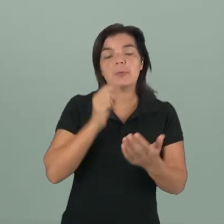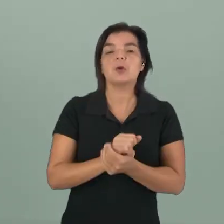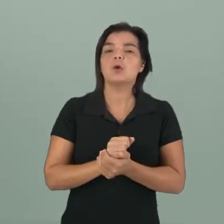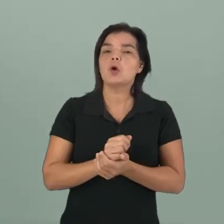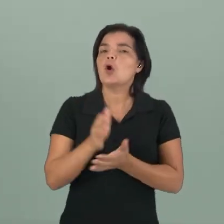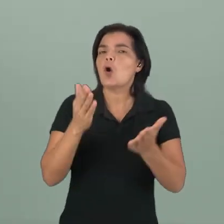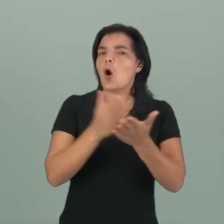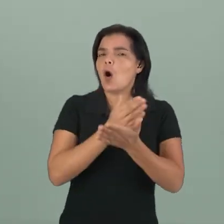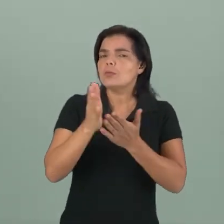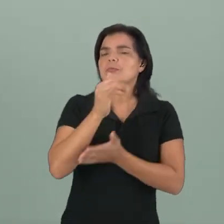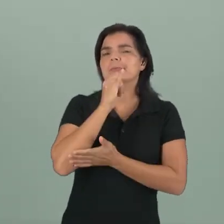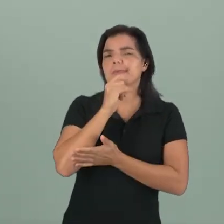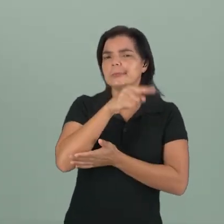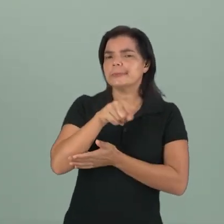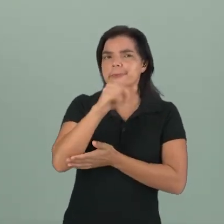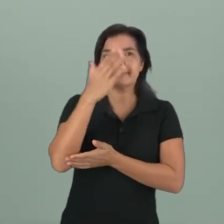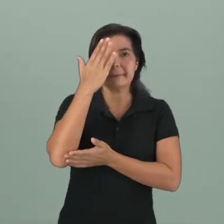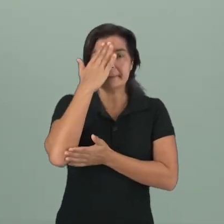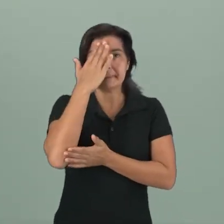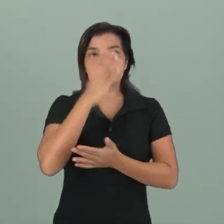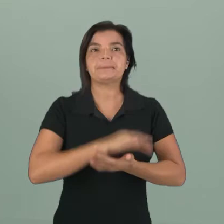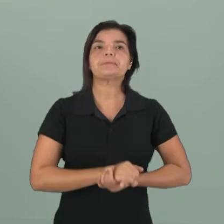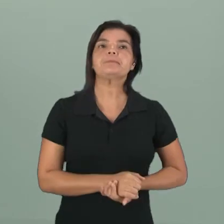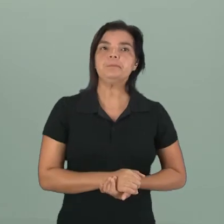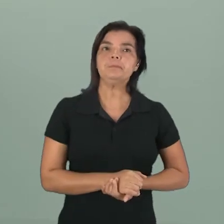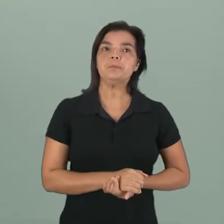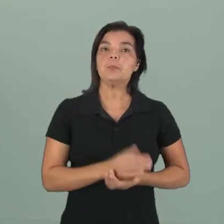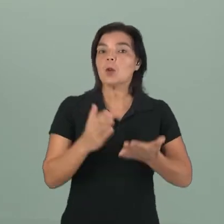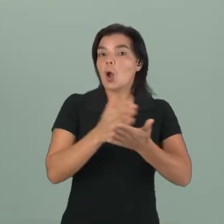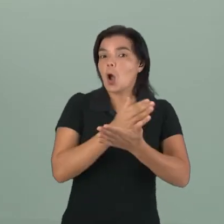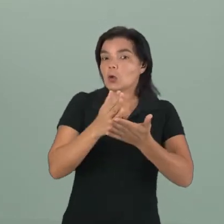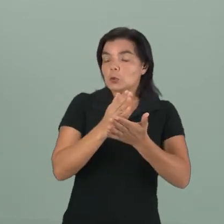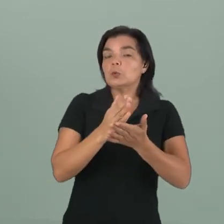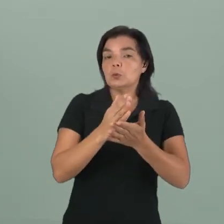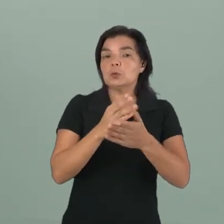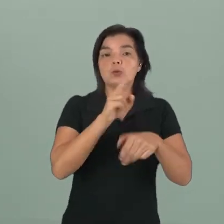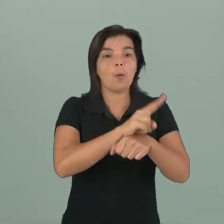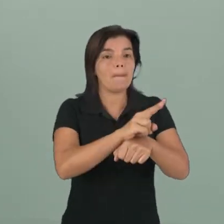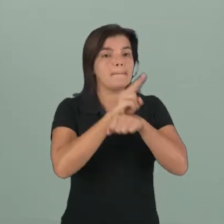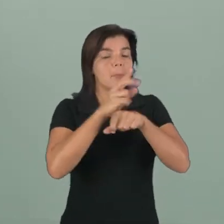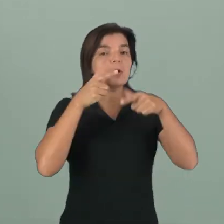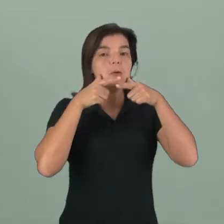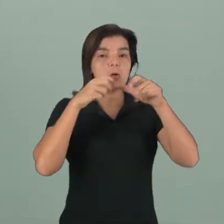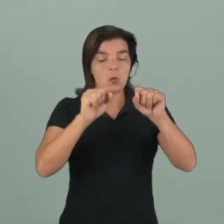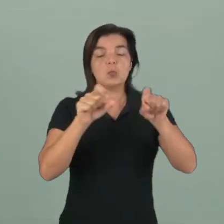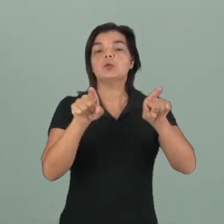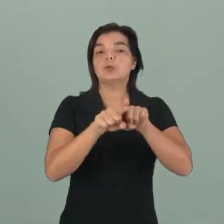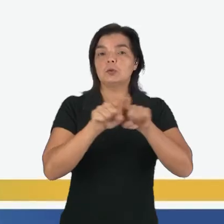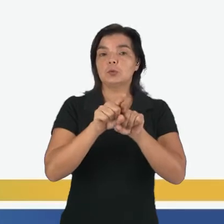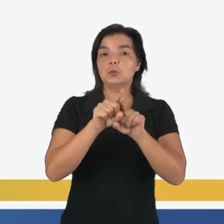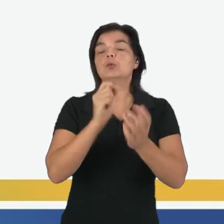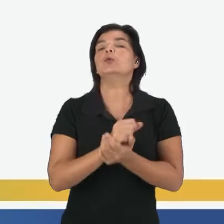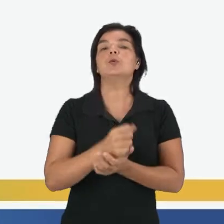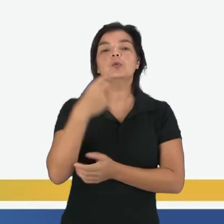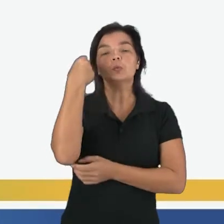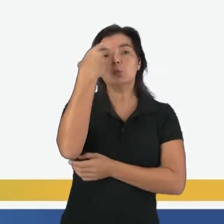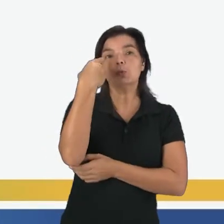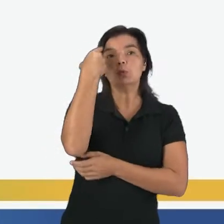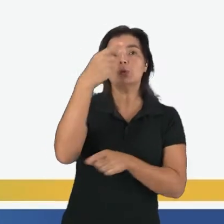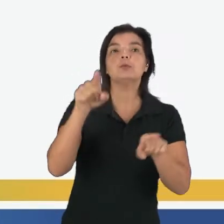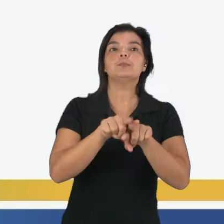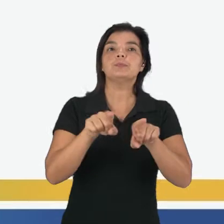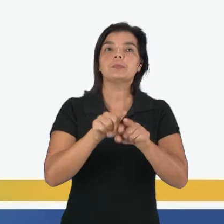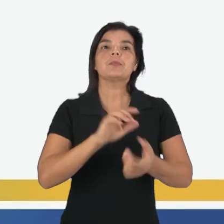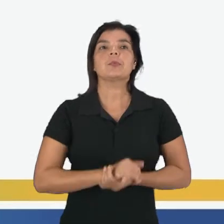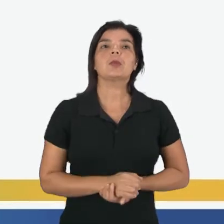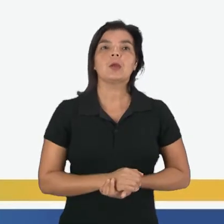com alguns exemplos para vocês poderem entender. Olha, alguns exemplos de estrangeirismo vindos de outros idiomas. Do espanhol, a gente tem